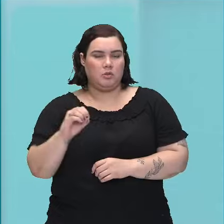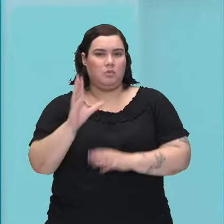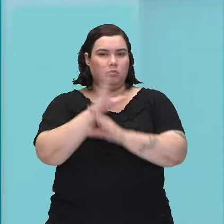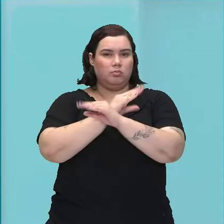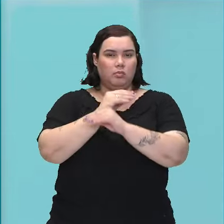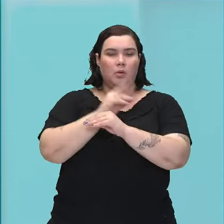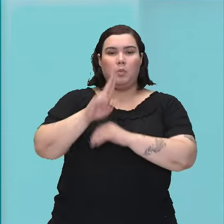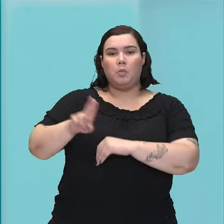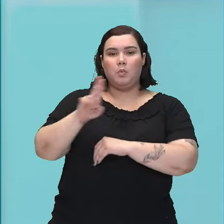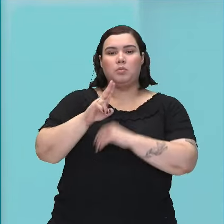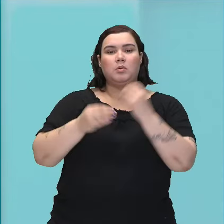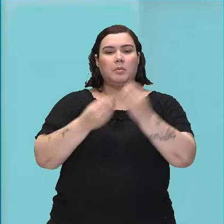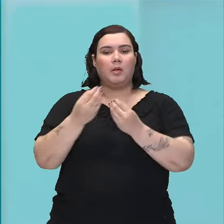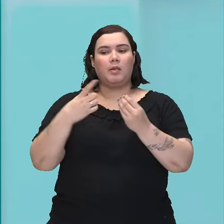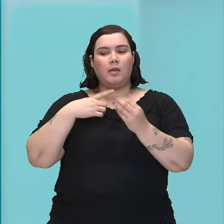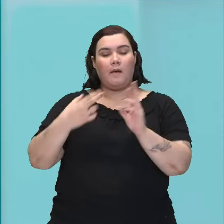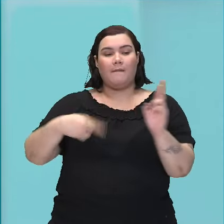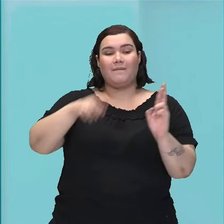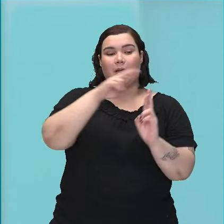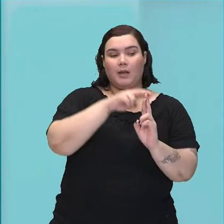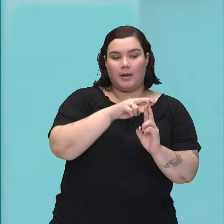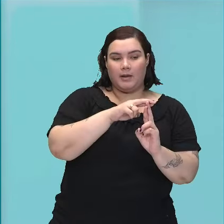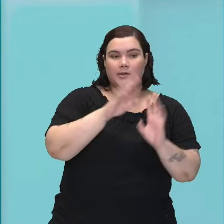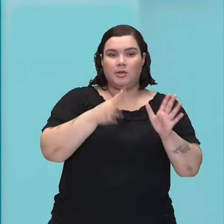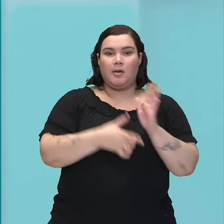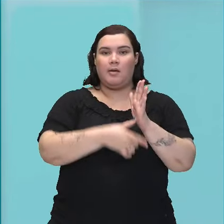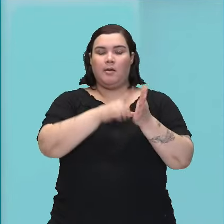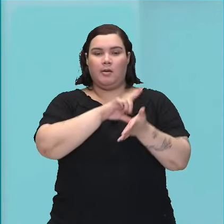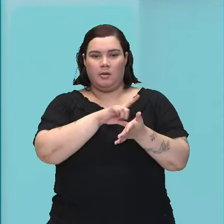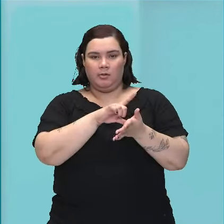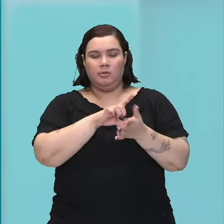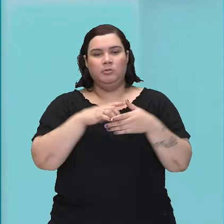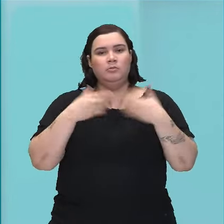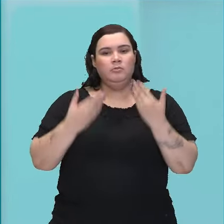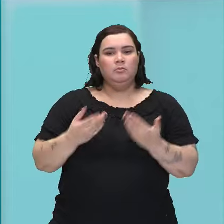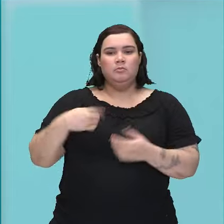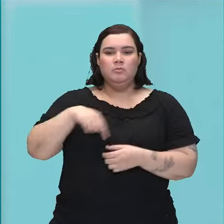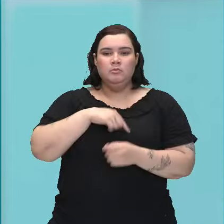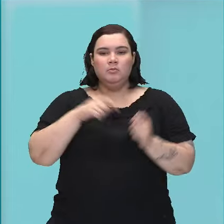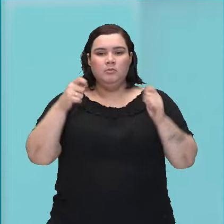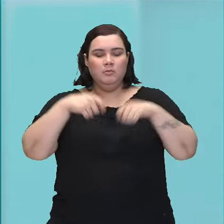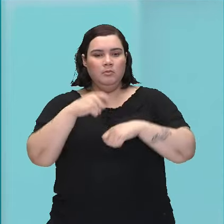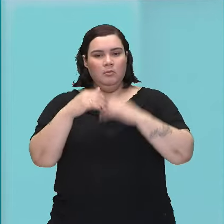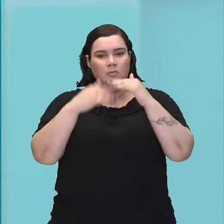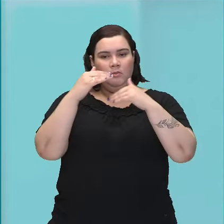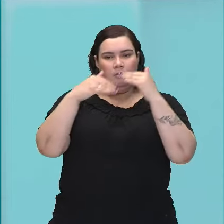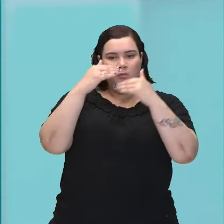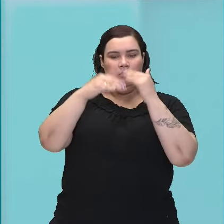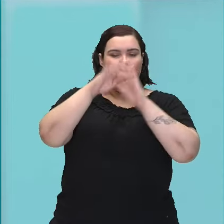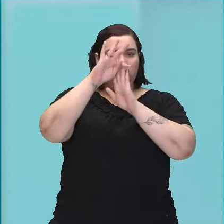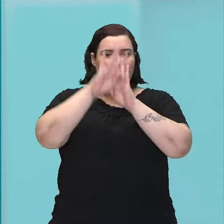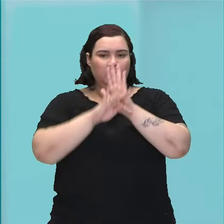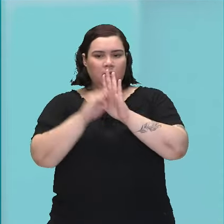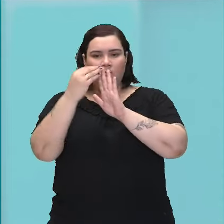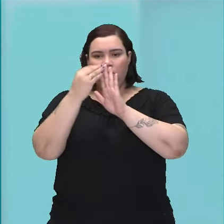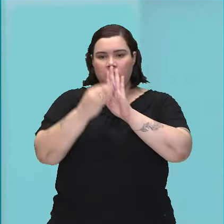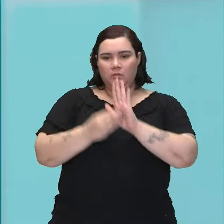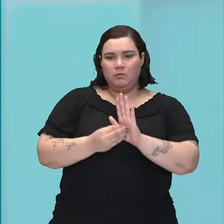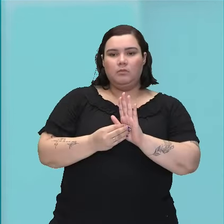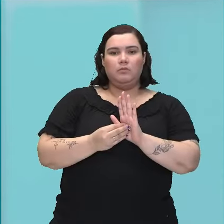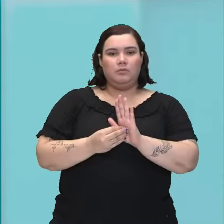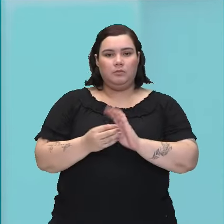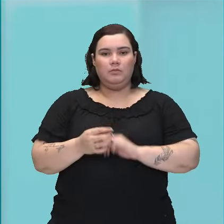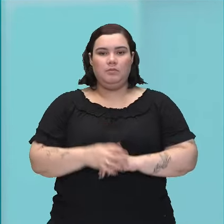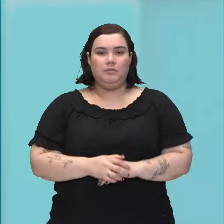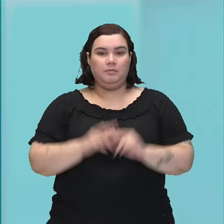elemento, a algum ser que já foi mencionado. E para que a gente possa desenvolver sobre